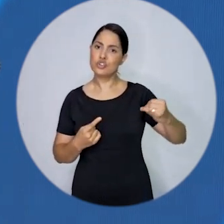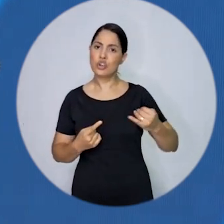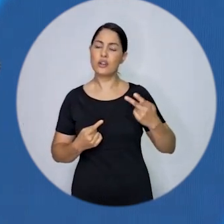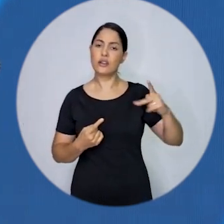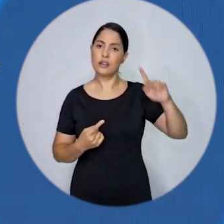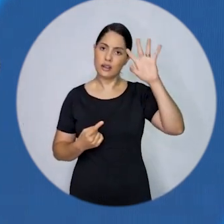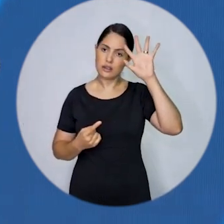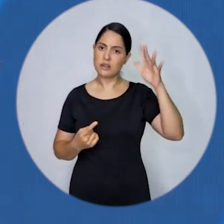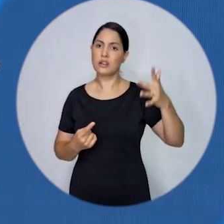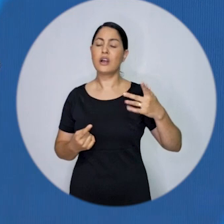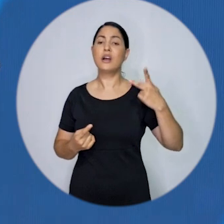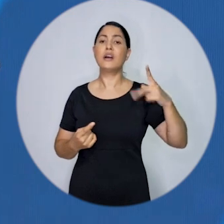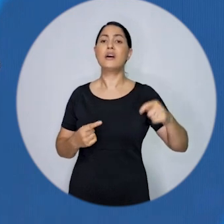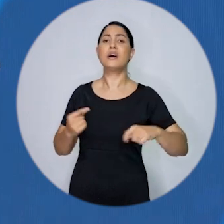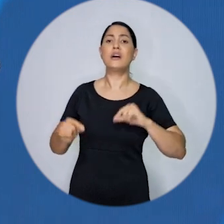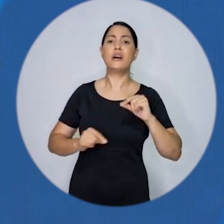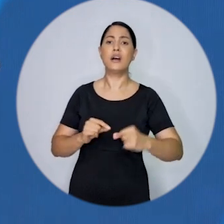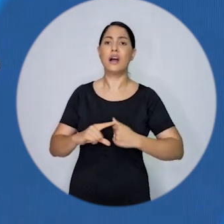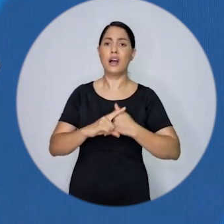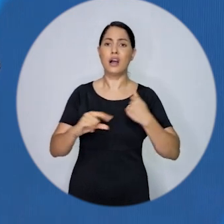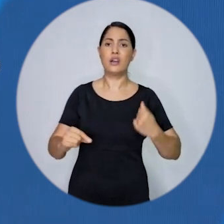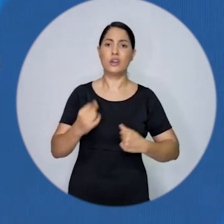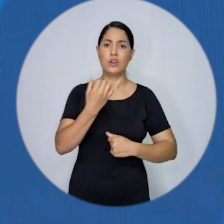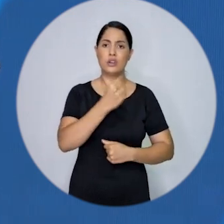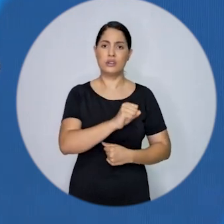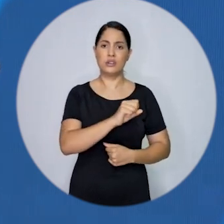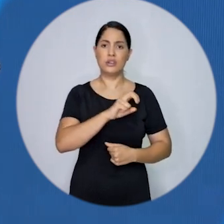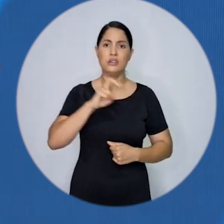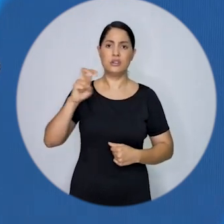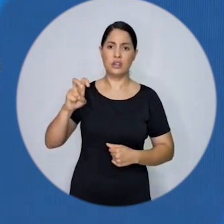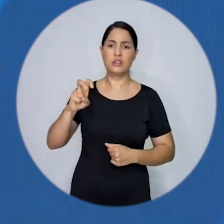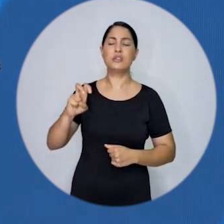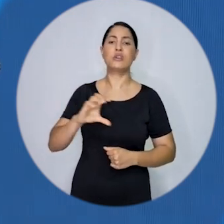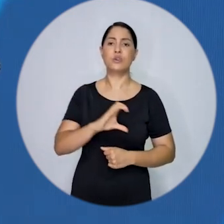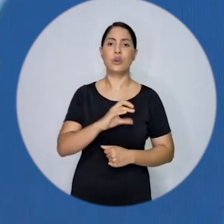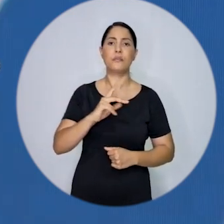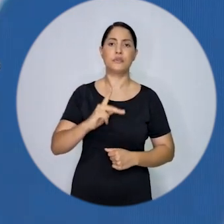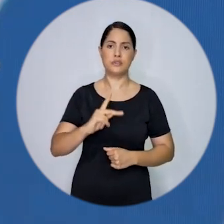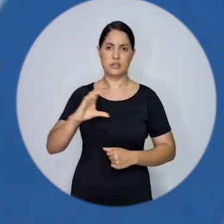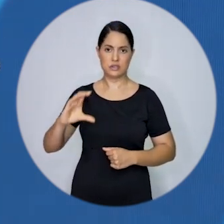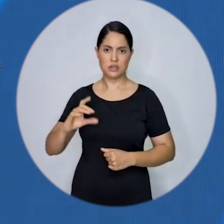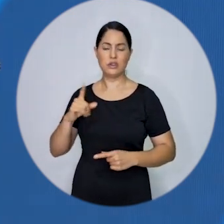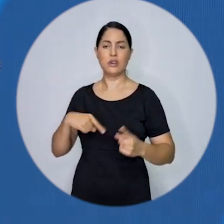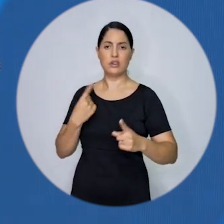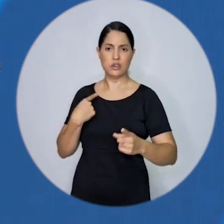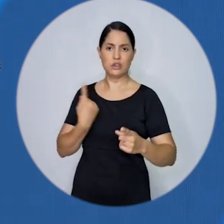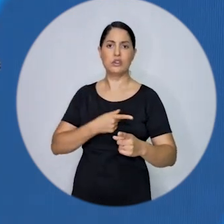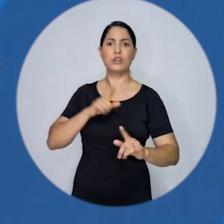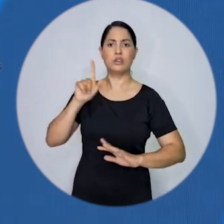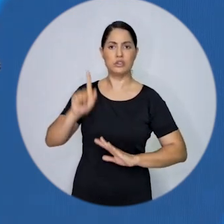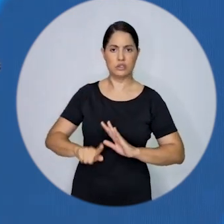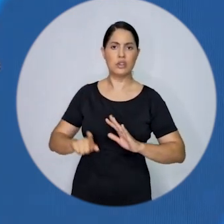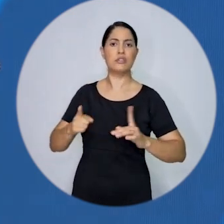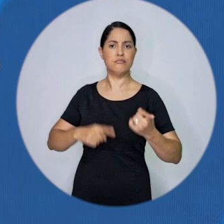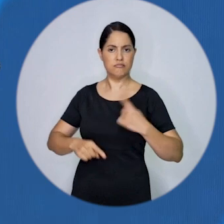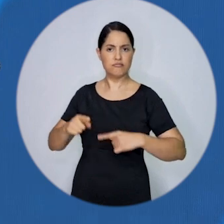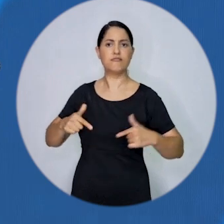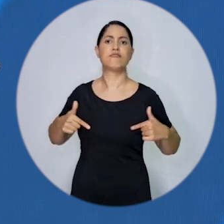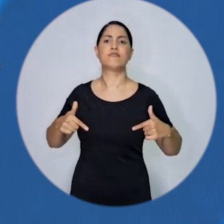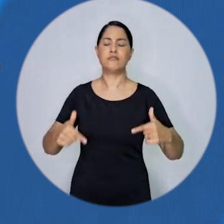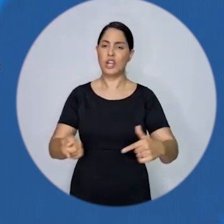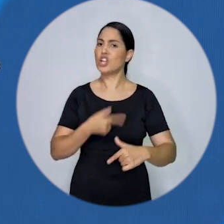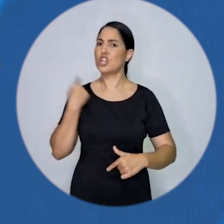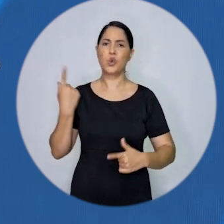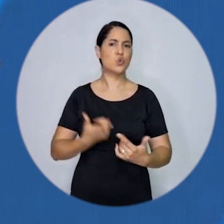Justiça, que determina a aplicação literal do artigo 85 do Código de Processo Civil. Importante conquista dessa gestão. Por